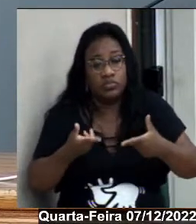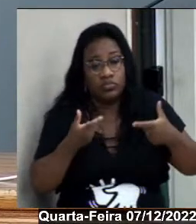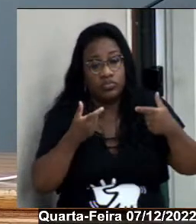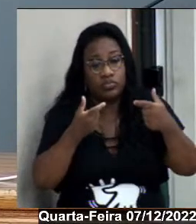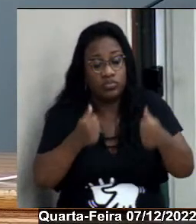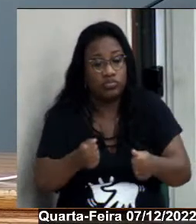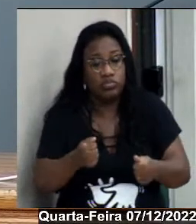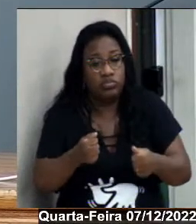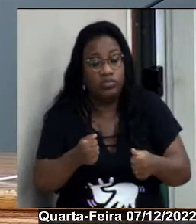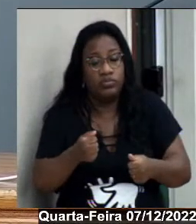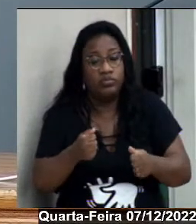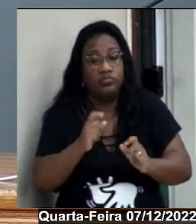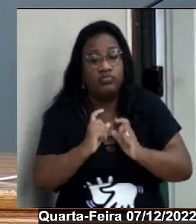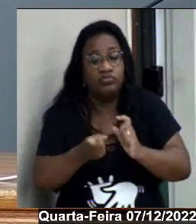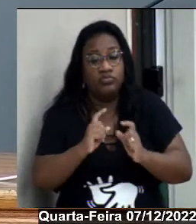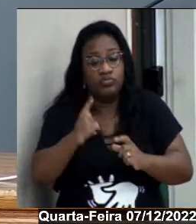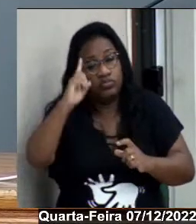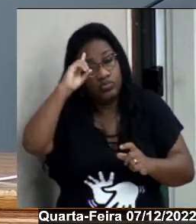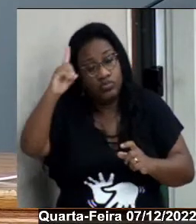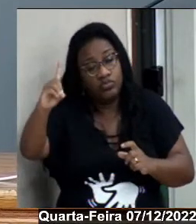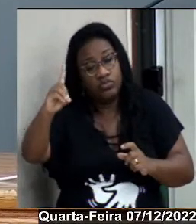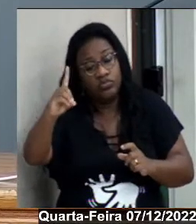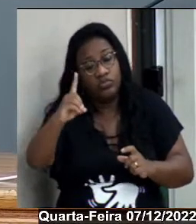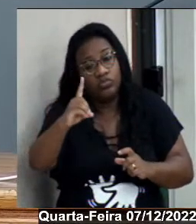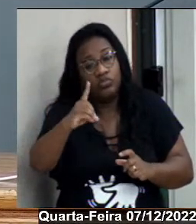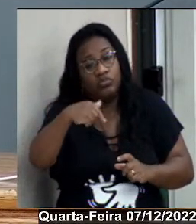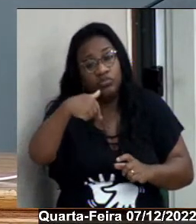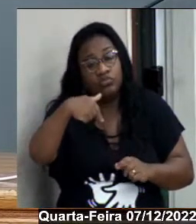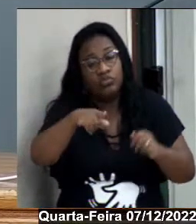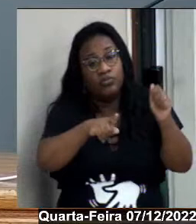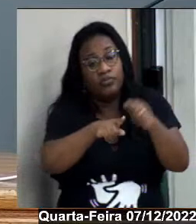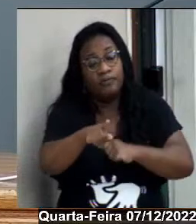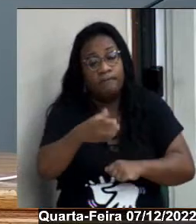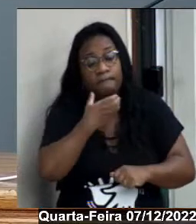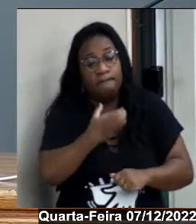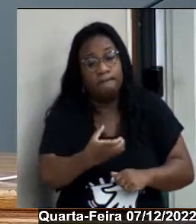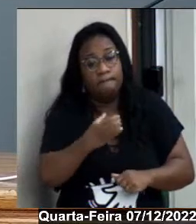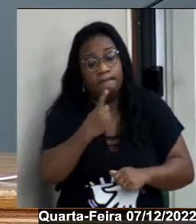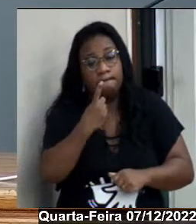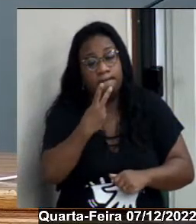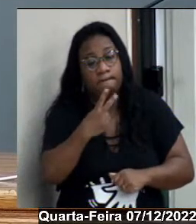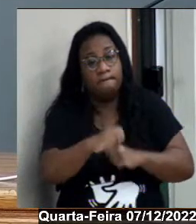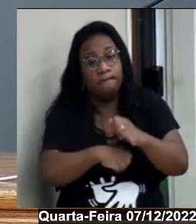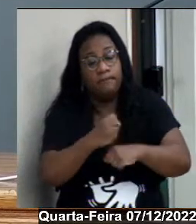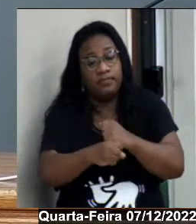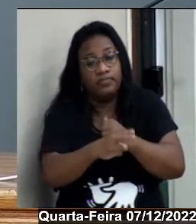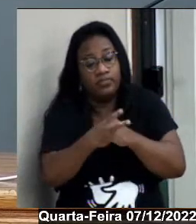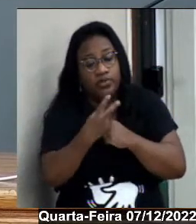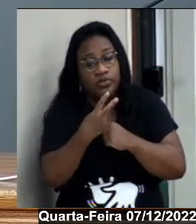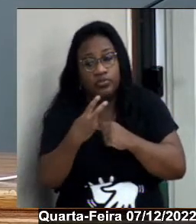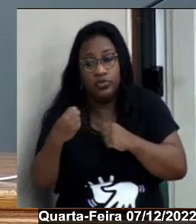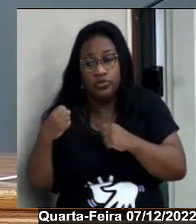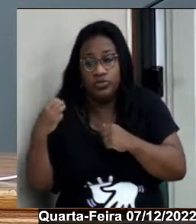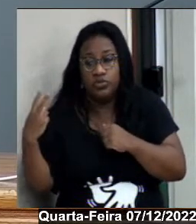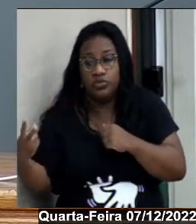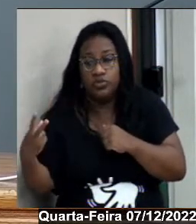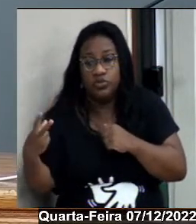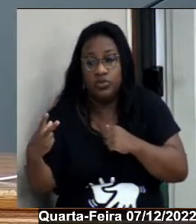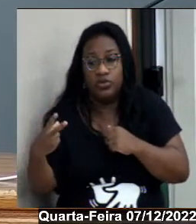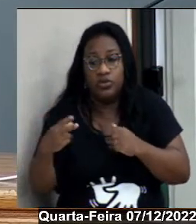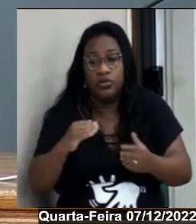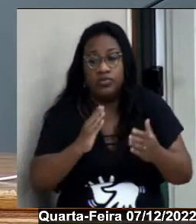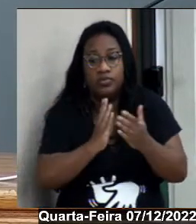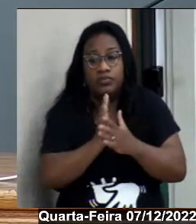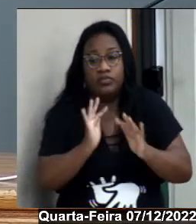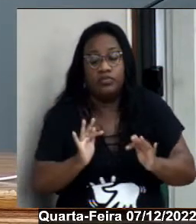para a próxima sessão ordinária a realizar-se no dia 7 de dezembro de 2022, quarta-feira, às 10 horas,